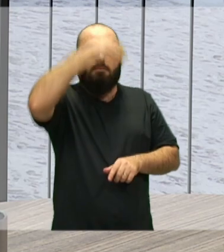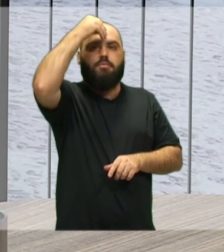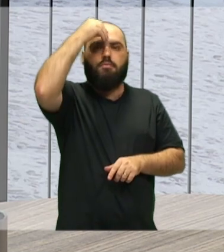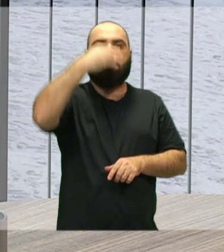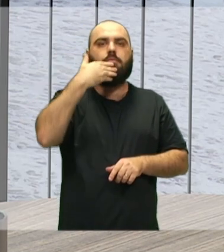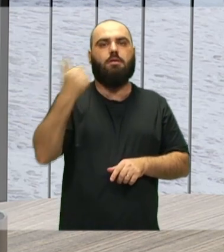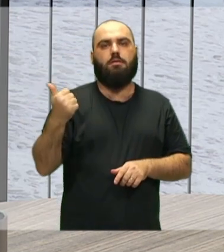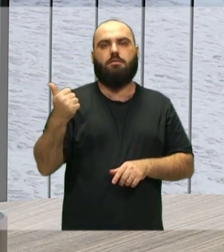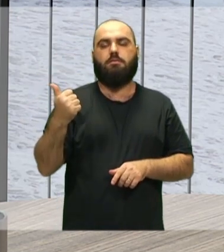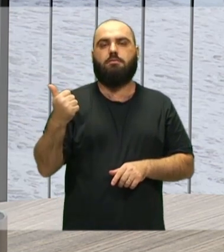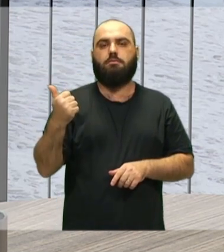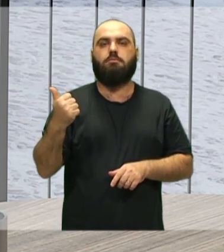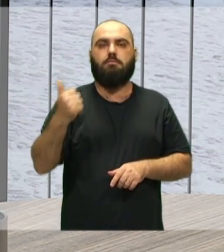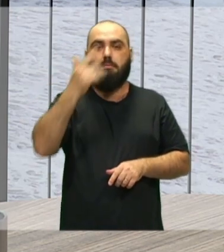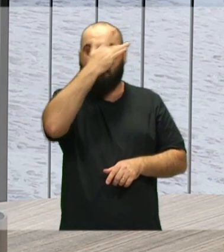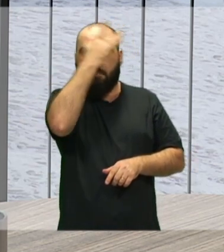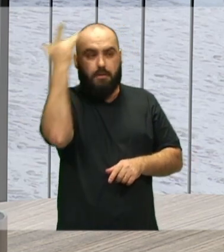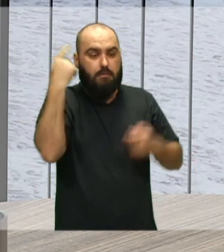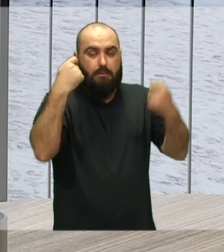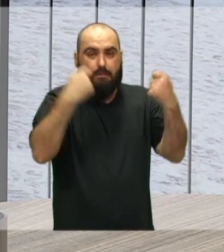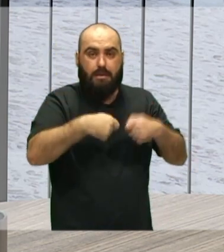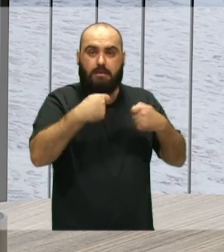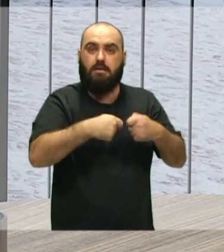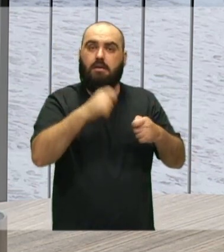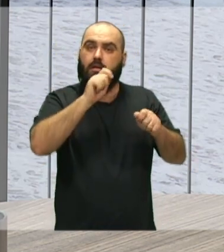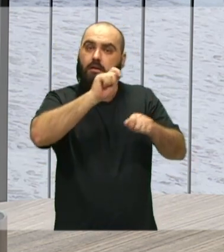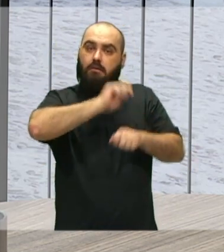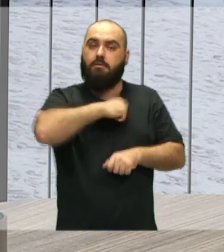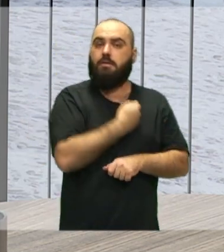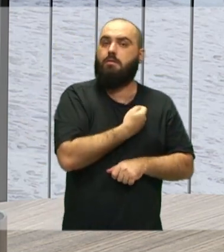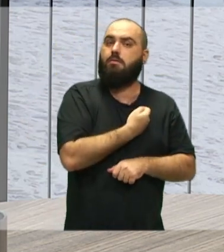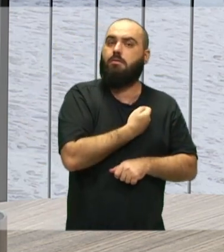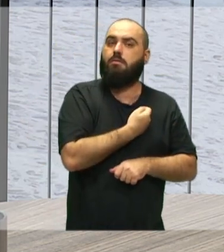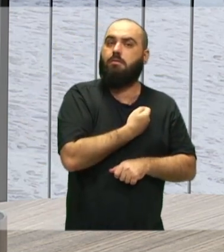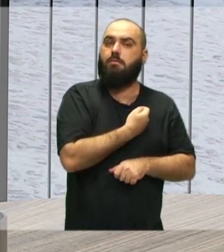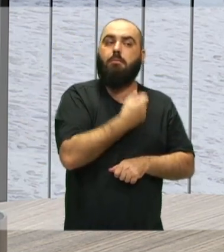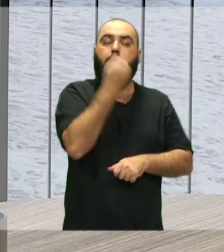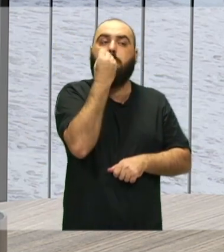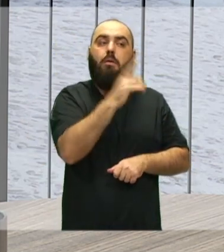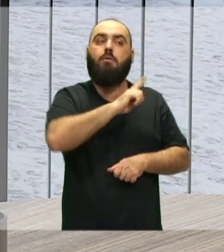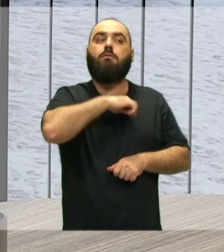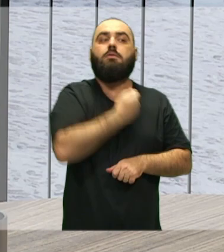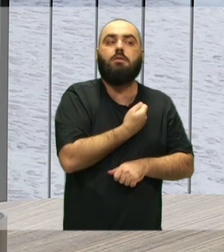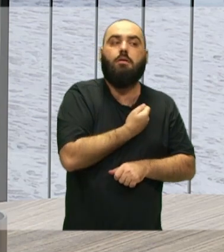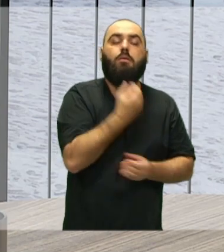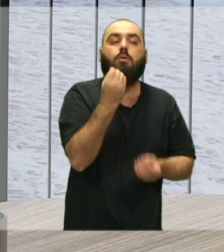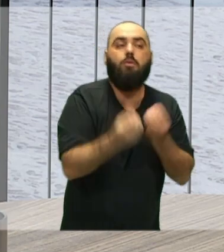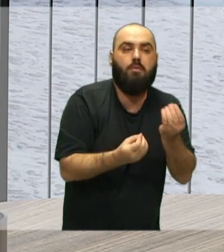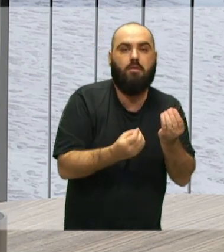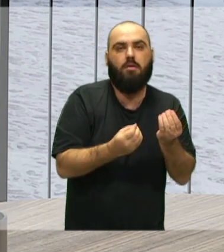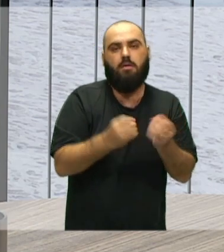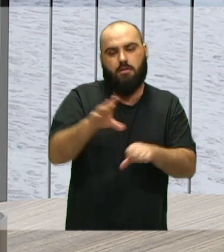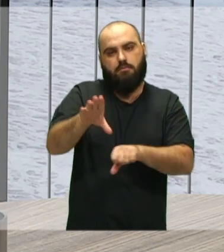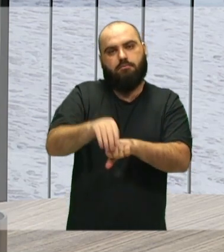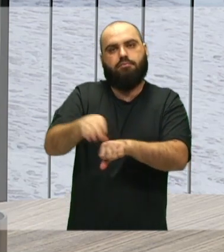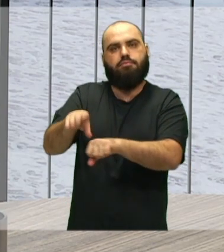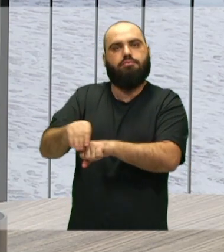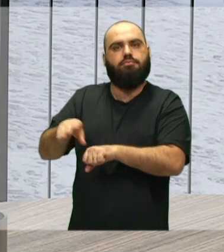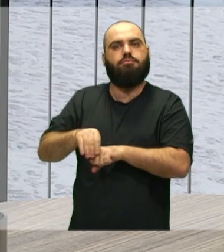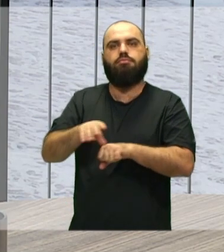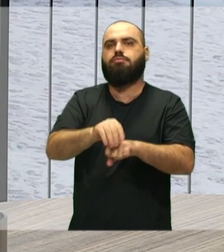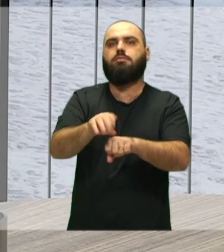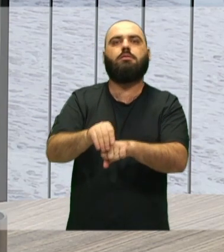tem que ser um perfeito fiscal. Como é que ele vai ser um bom fiscal? Tendo conhecimento. E talvez um dos